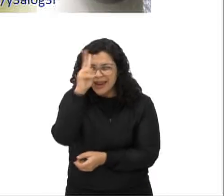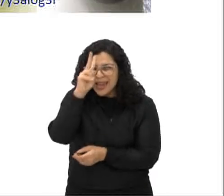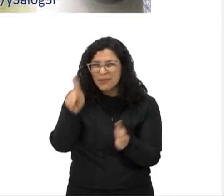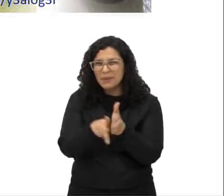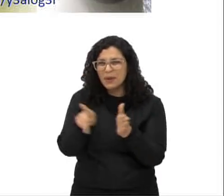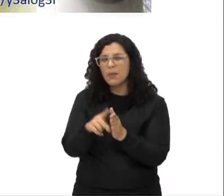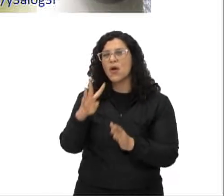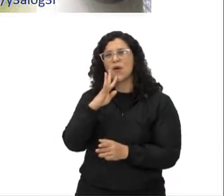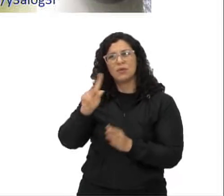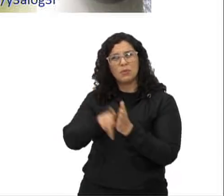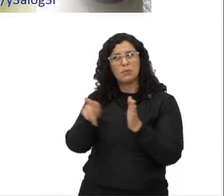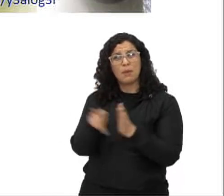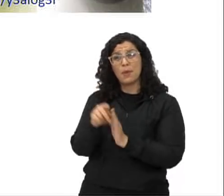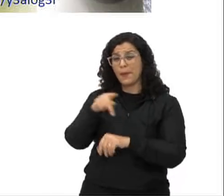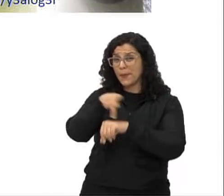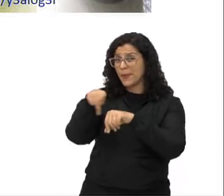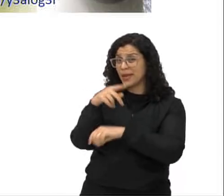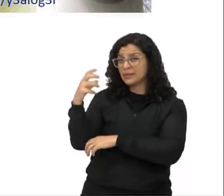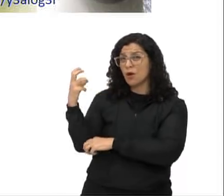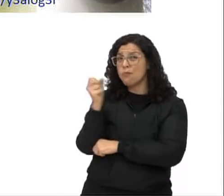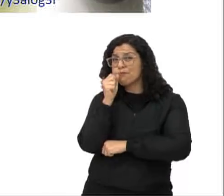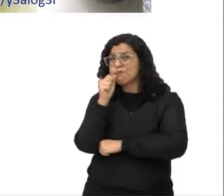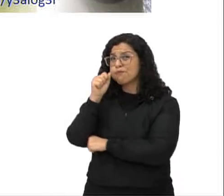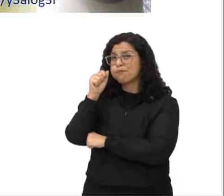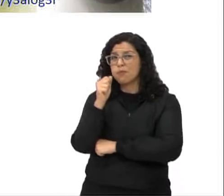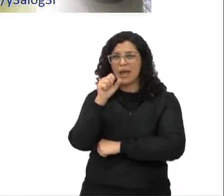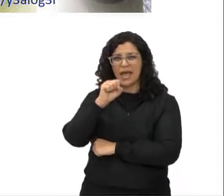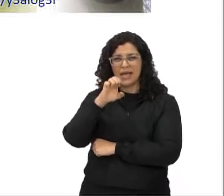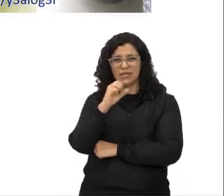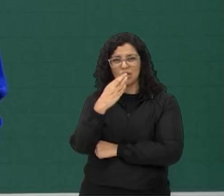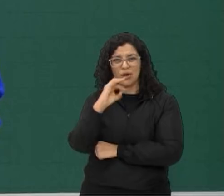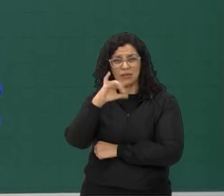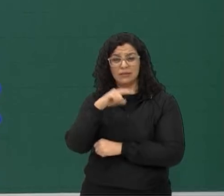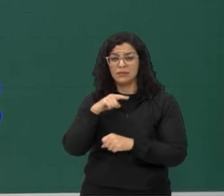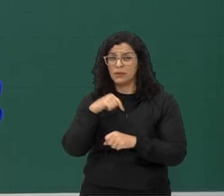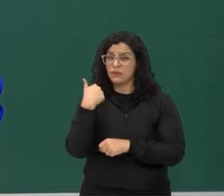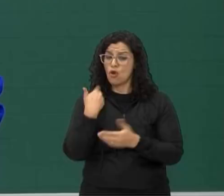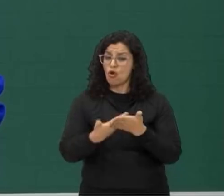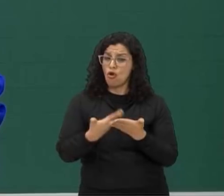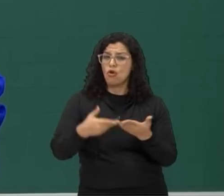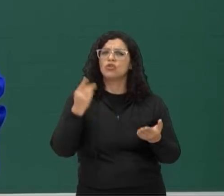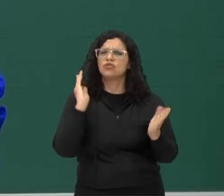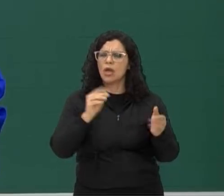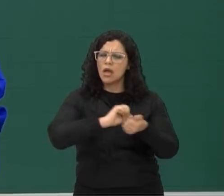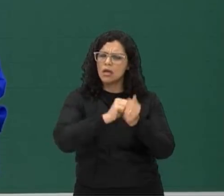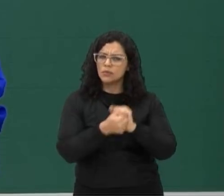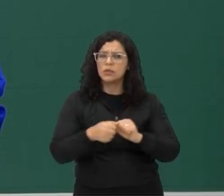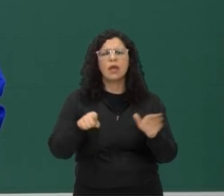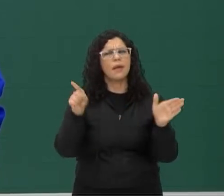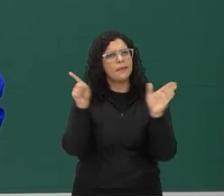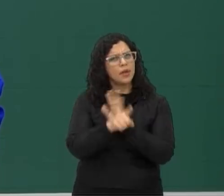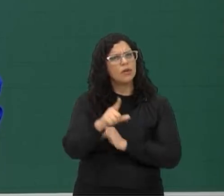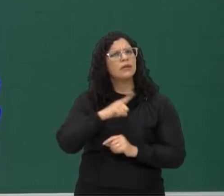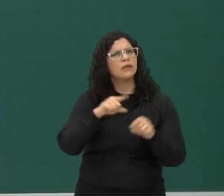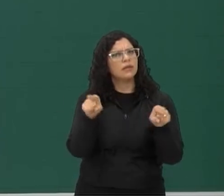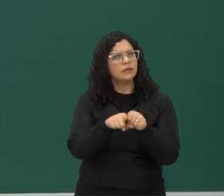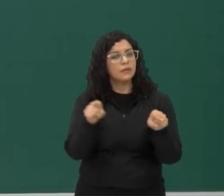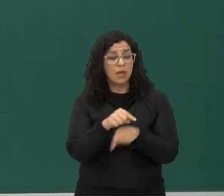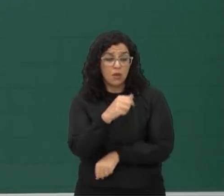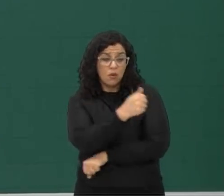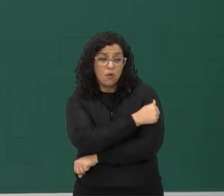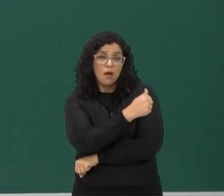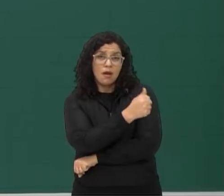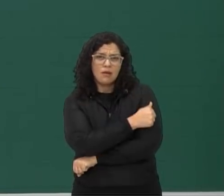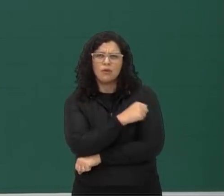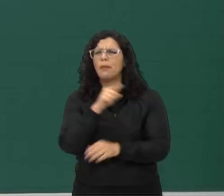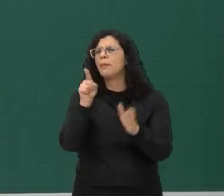um pouquinho mais sobre esses dois esportes. Inclusive, professor Gilson, tem aqui uma pergunta de um aluno